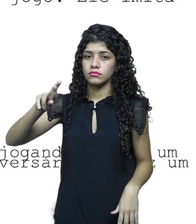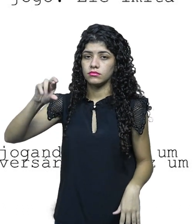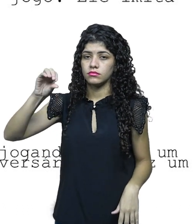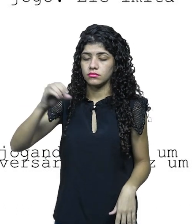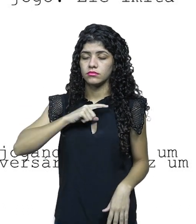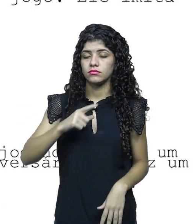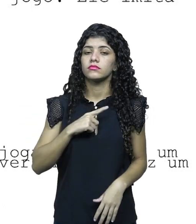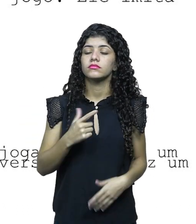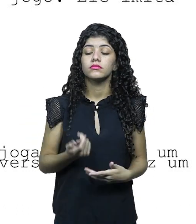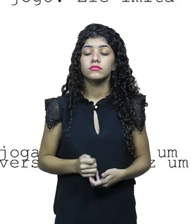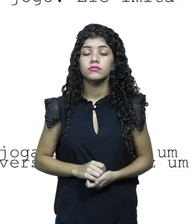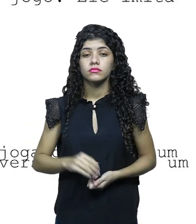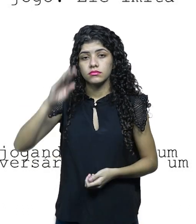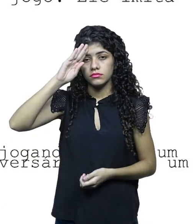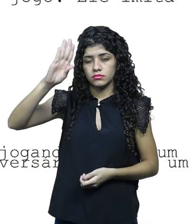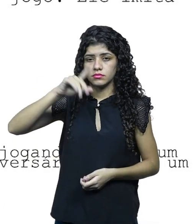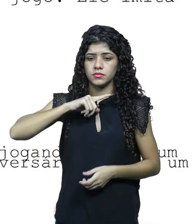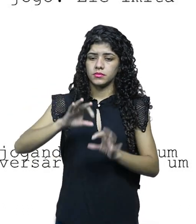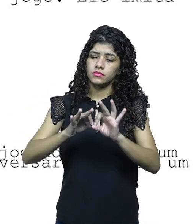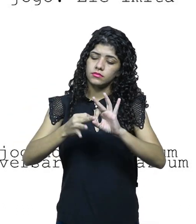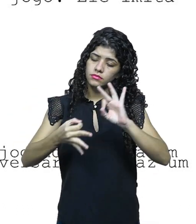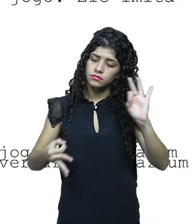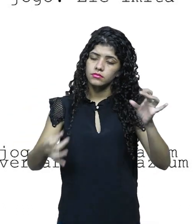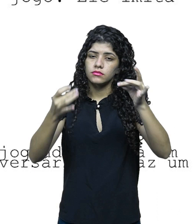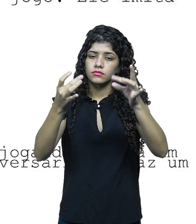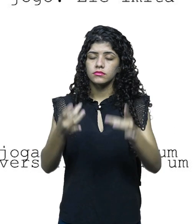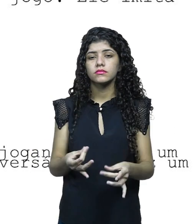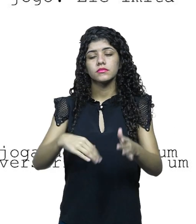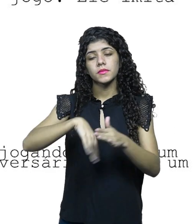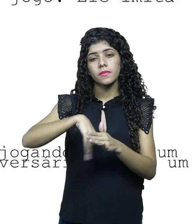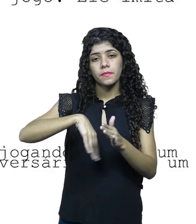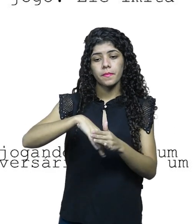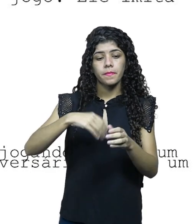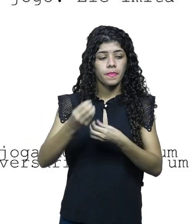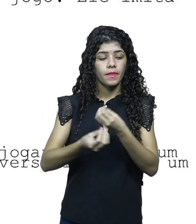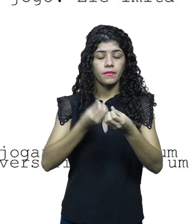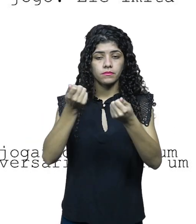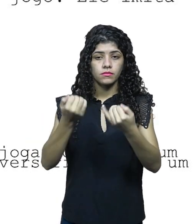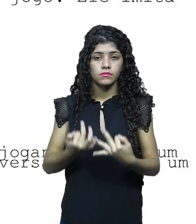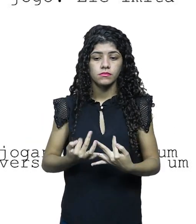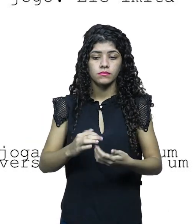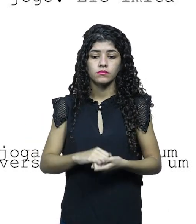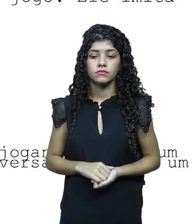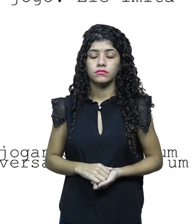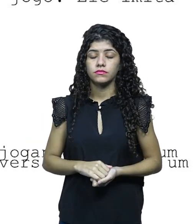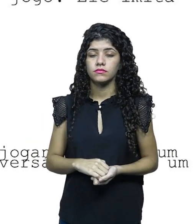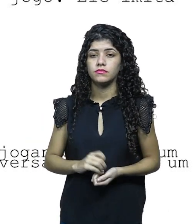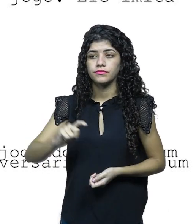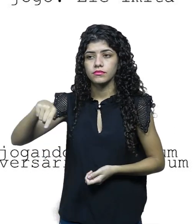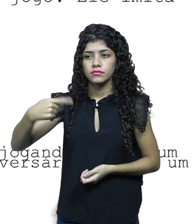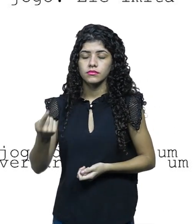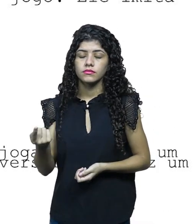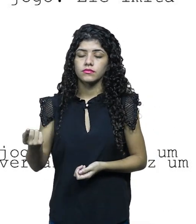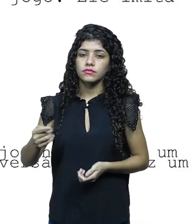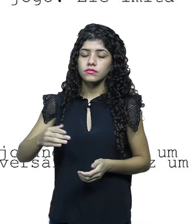e aí 2 páginas depois, aí tem uma longa descrição sobre o jogo, né, a ação de jogar futebol dele com as outras